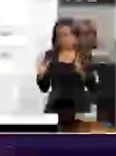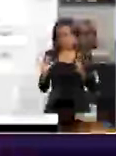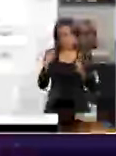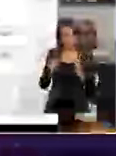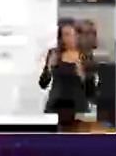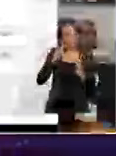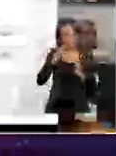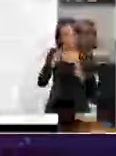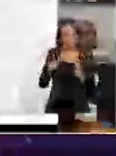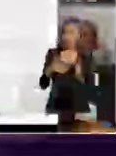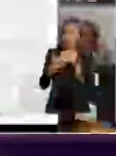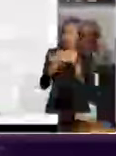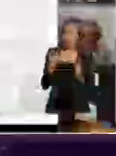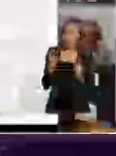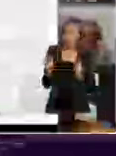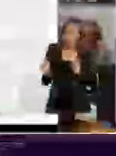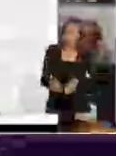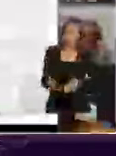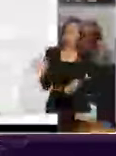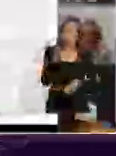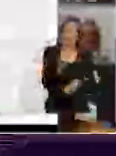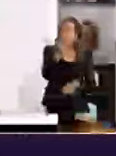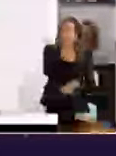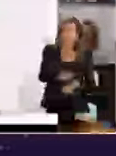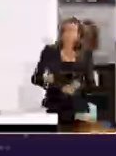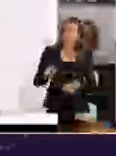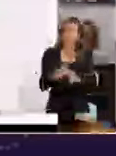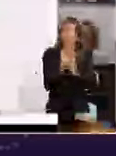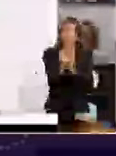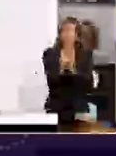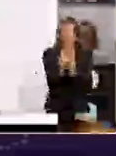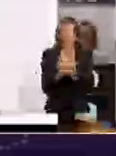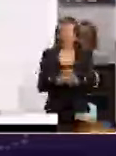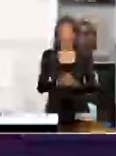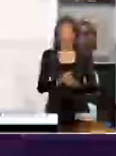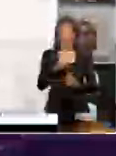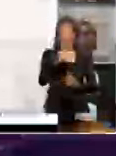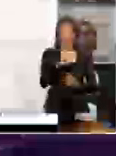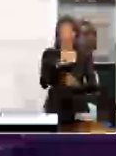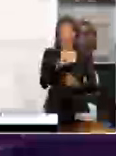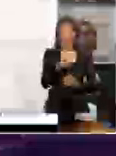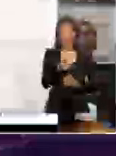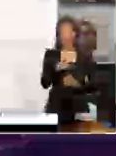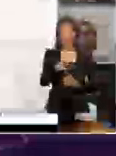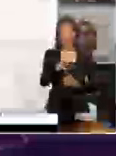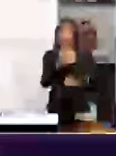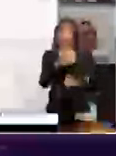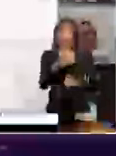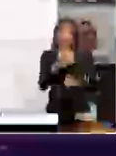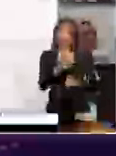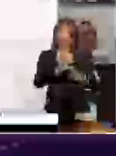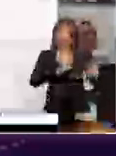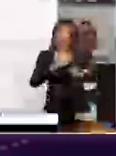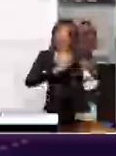parece risível. Em relação à taxa de infecção nesses 2 grupos, é como eu estou